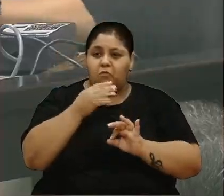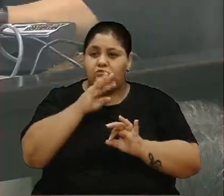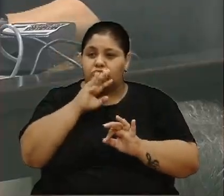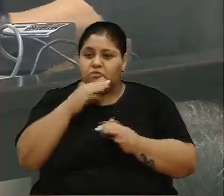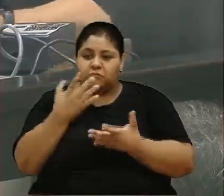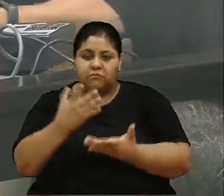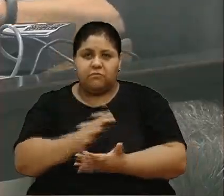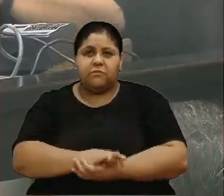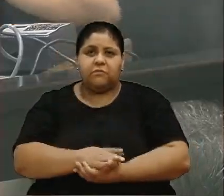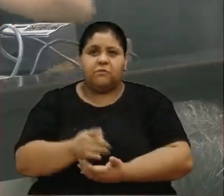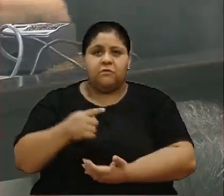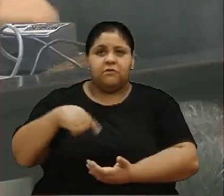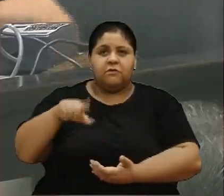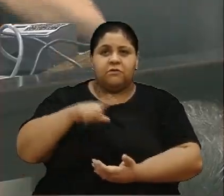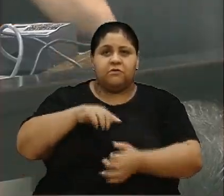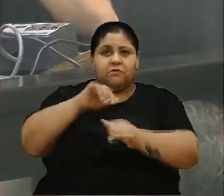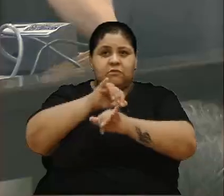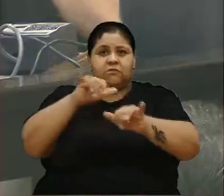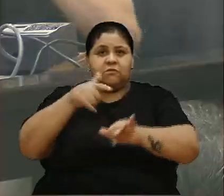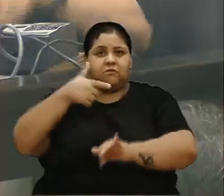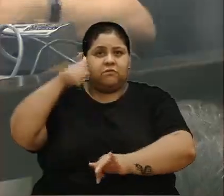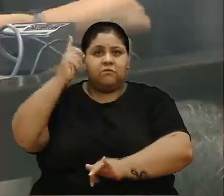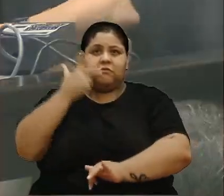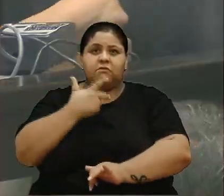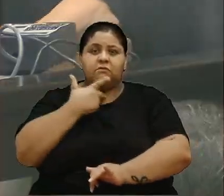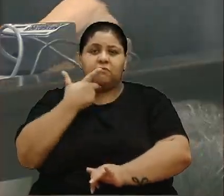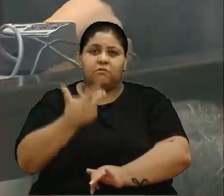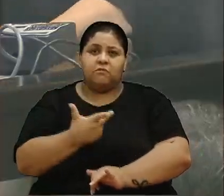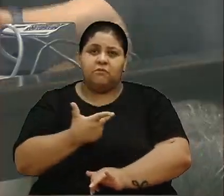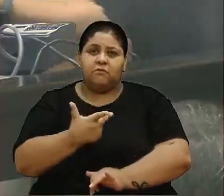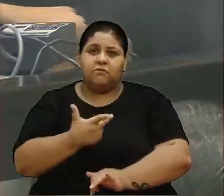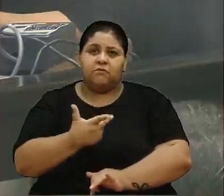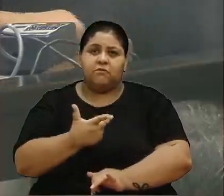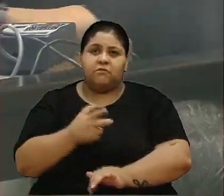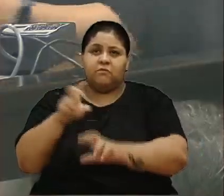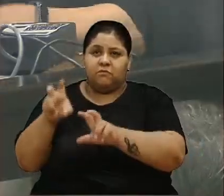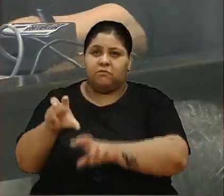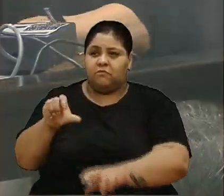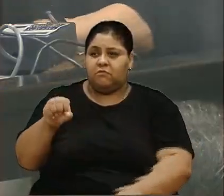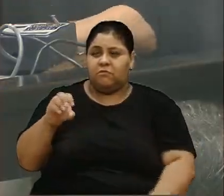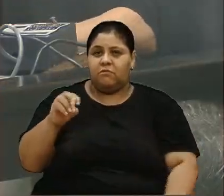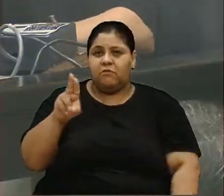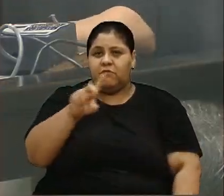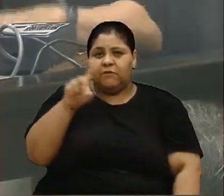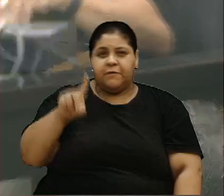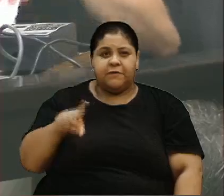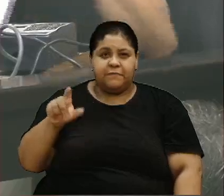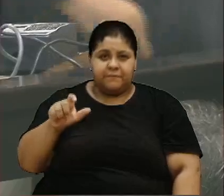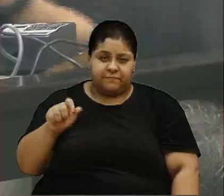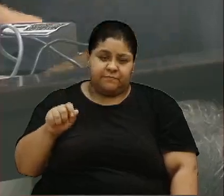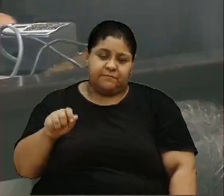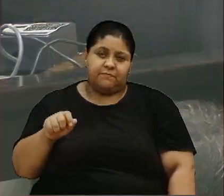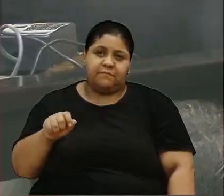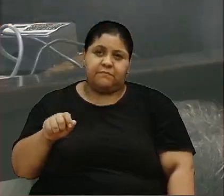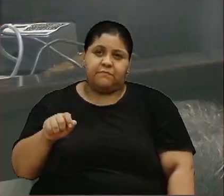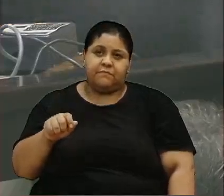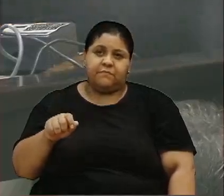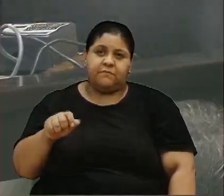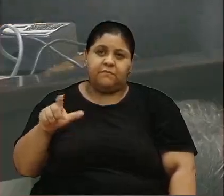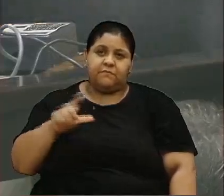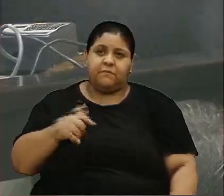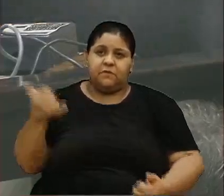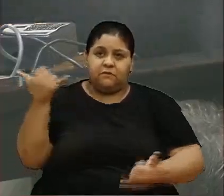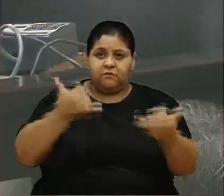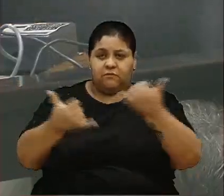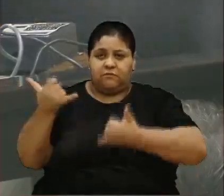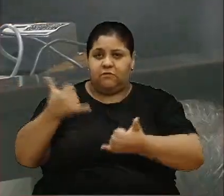se é aquilo. A gente tinha que estar na divulgação. Ontem eu falei com o Palande, lá de Fazenda Souza, lá de São Brás, para pegar realmente os dados da